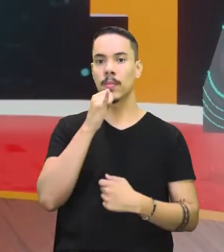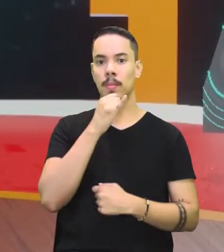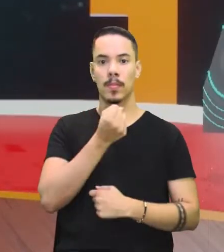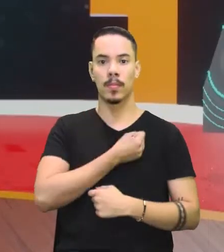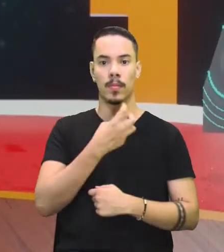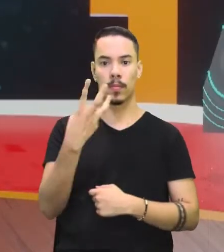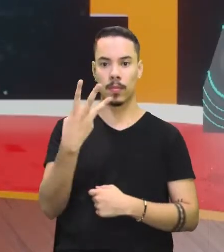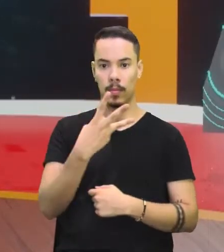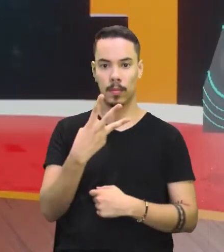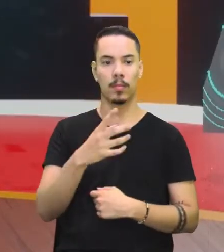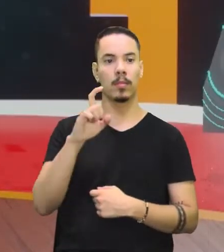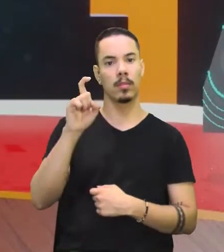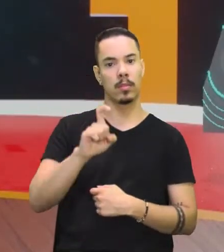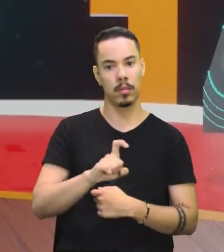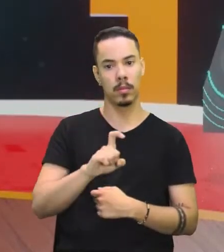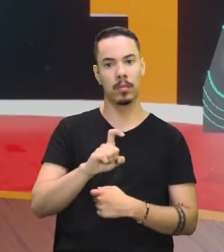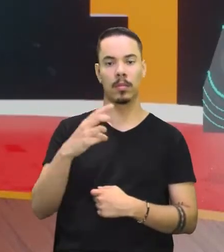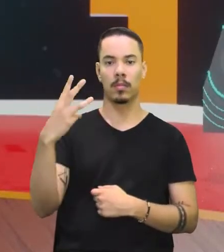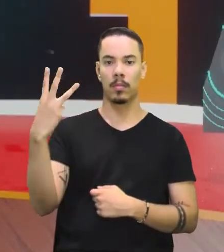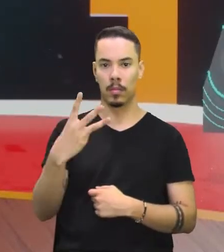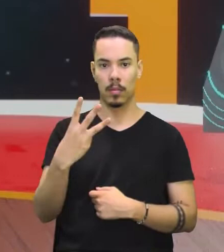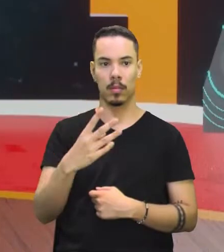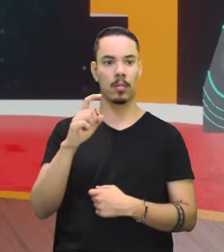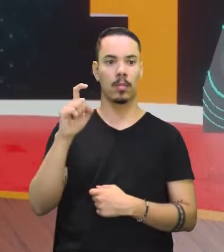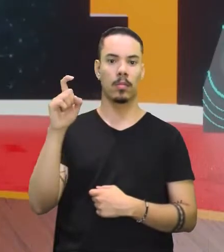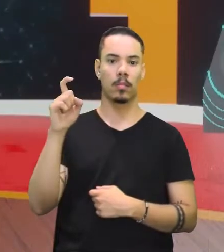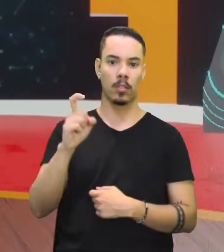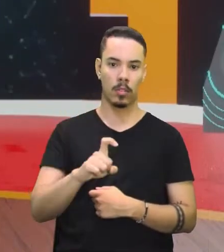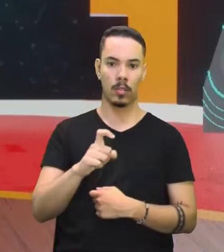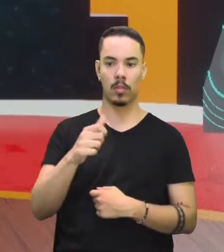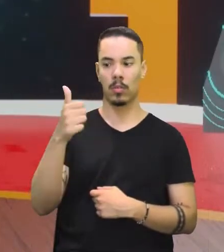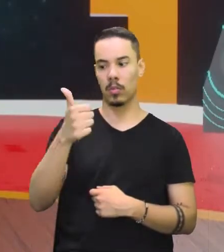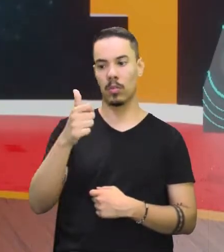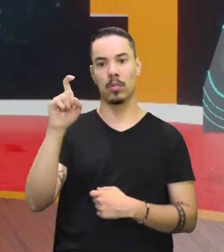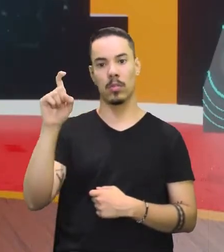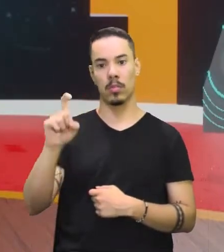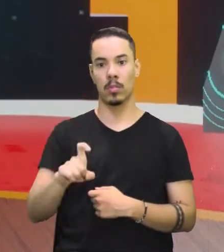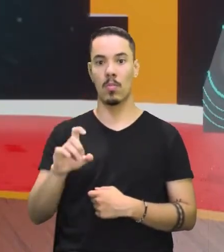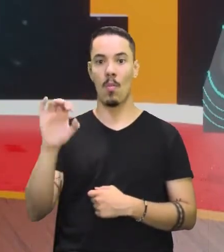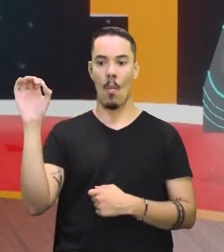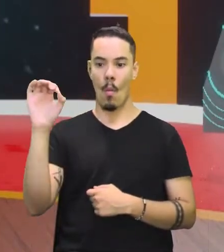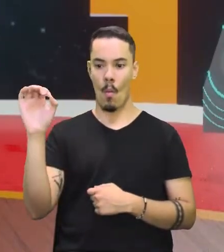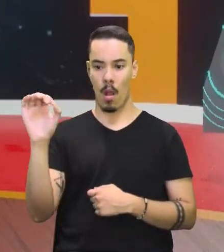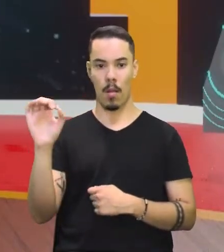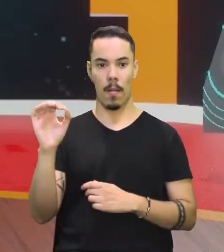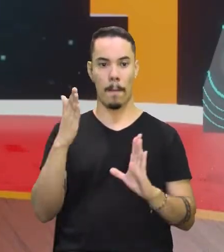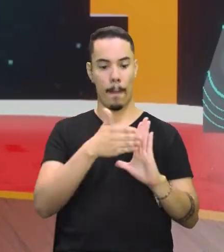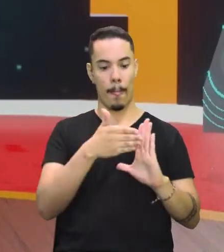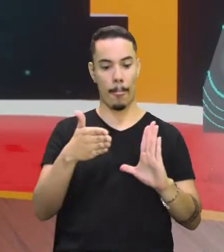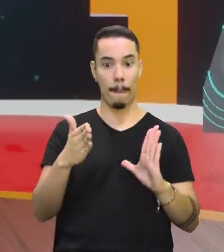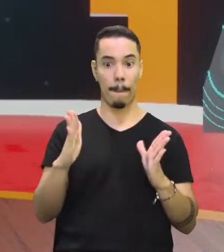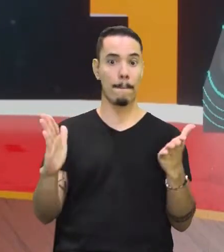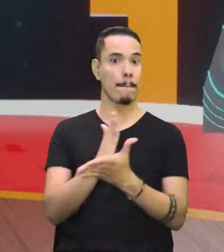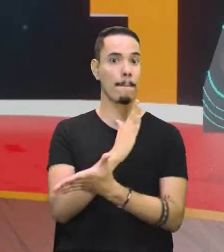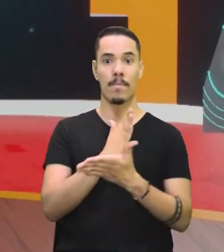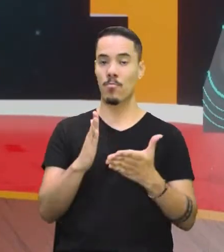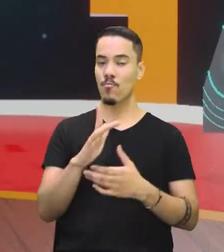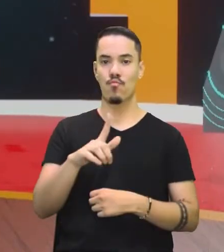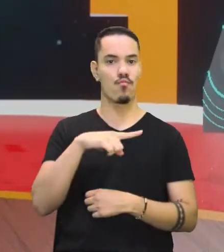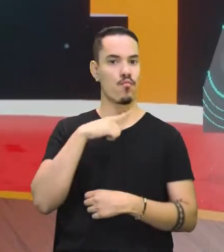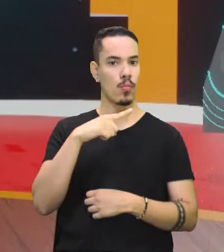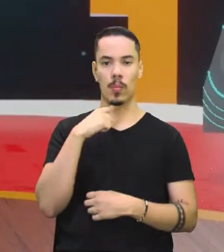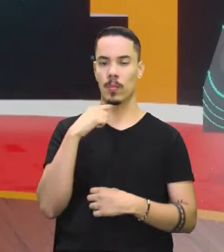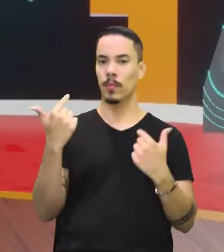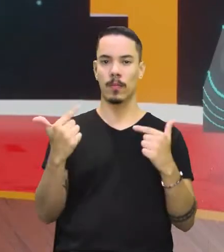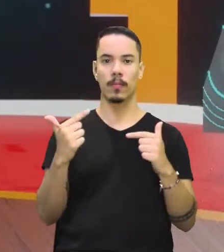x elevado a 3, x elevado a 2, x elevado a 1, x elevado a 0. Algumas vezes não tem, e nós falamos ontem,